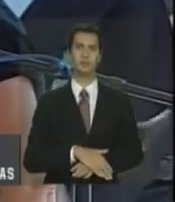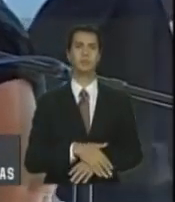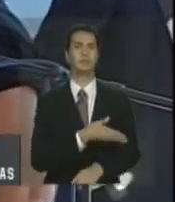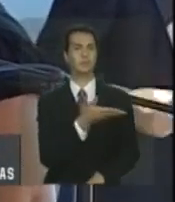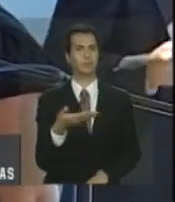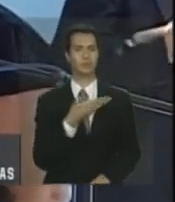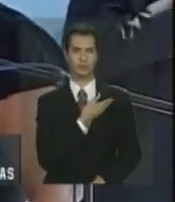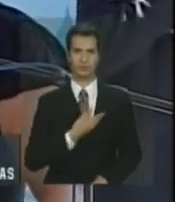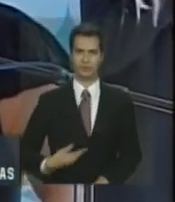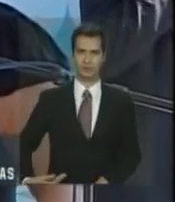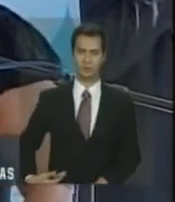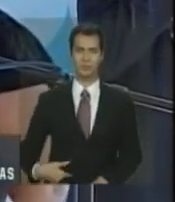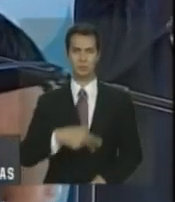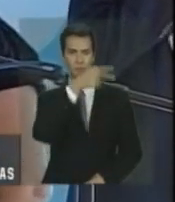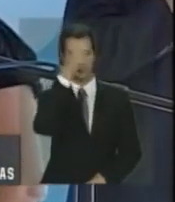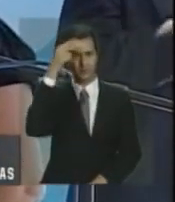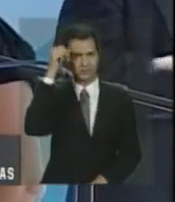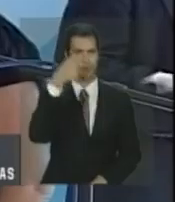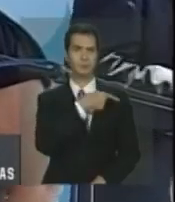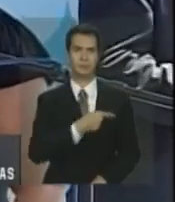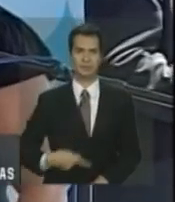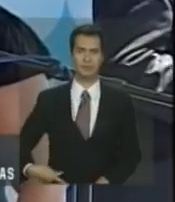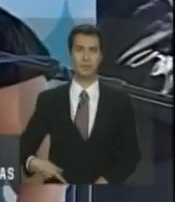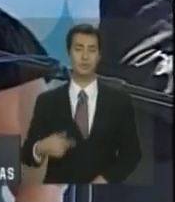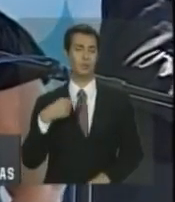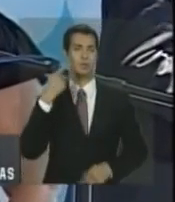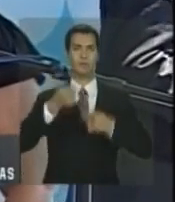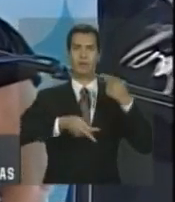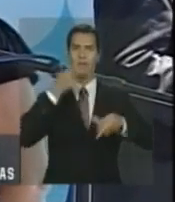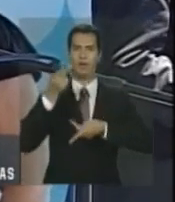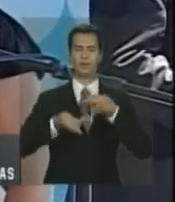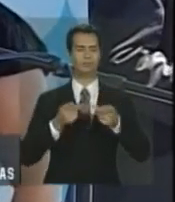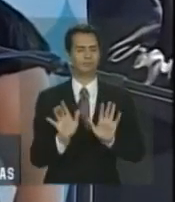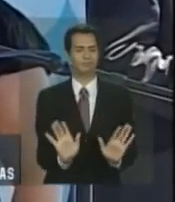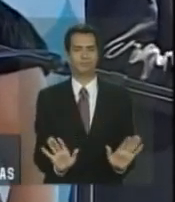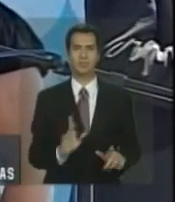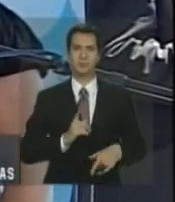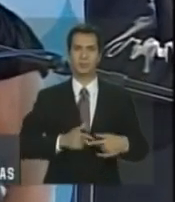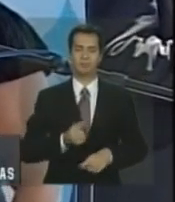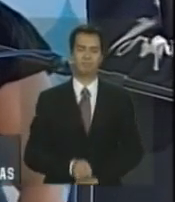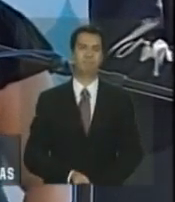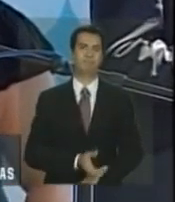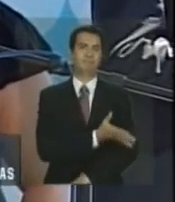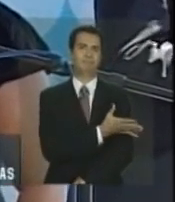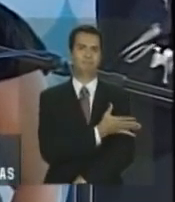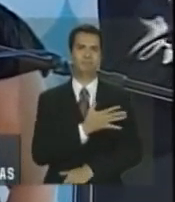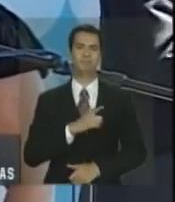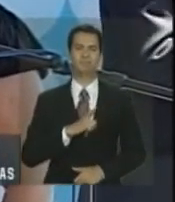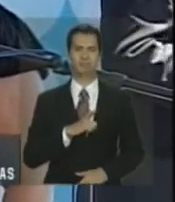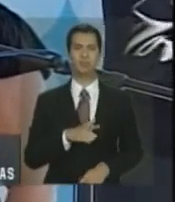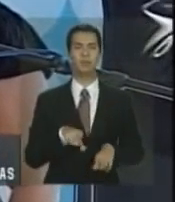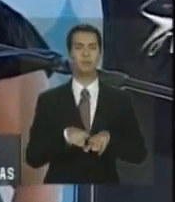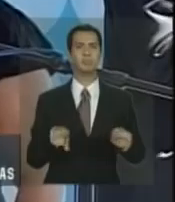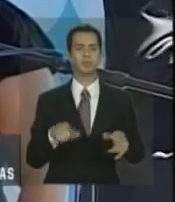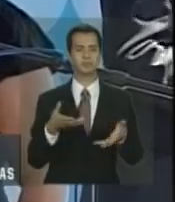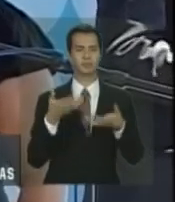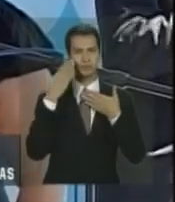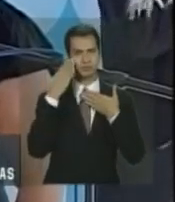meus governantes. E não vou falar muito, não, que eu estou muito emocionada. Mas eu só quero agradecer uma coisa a